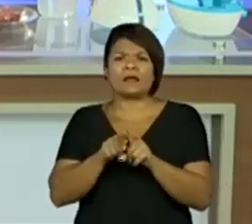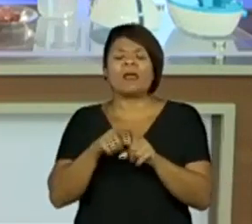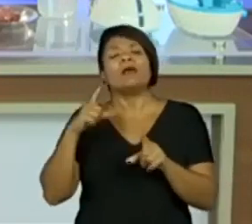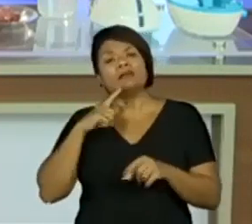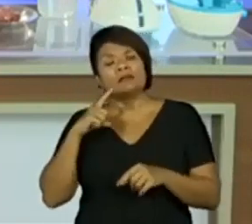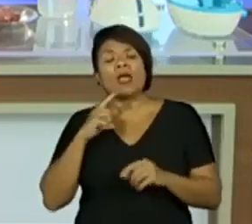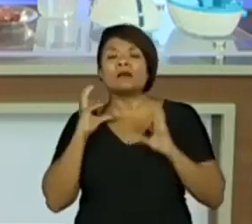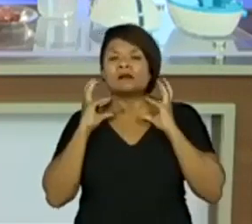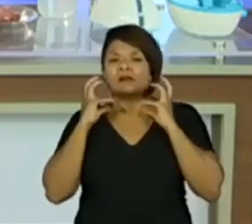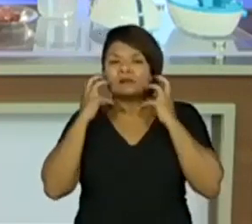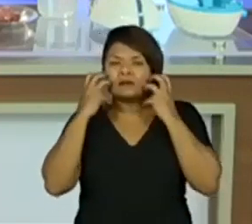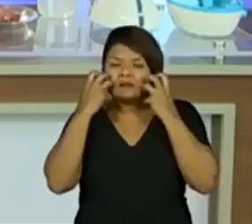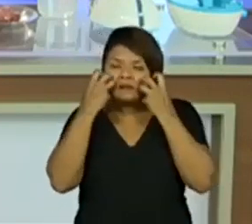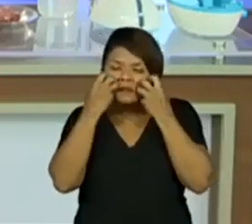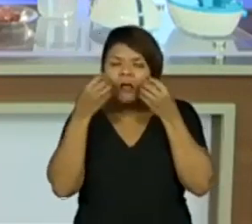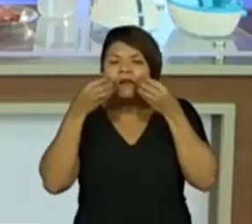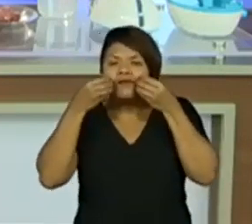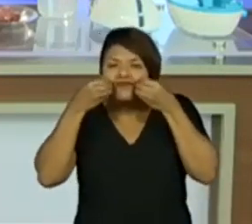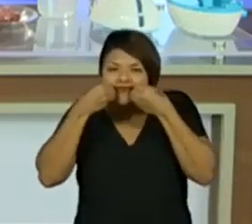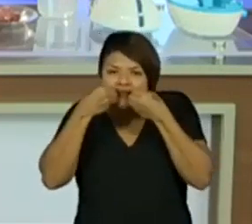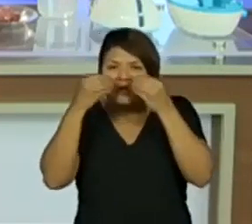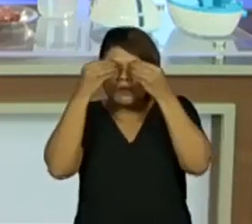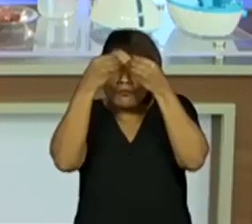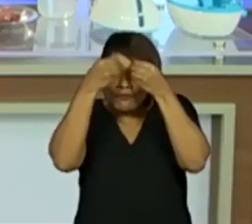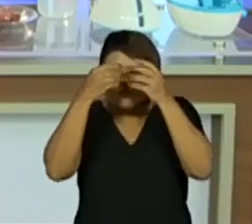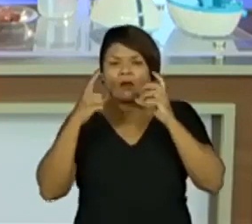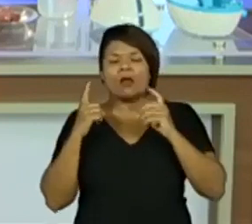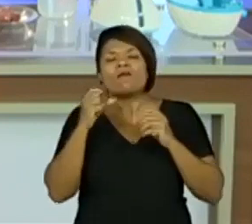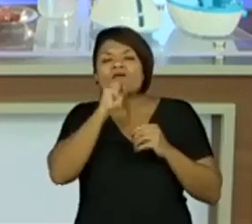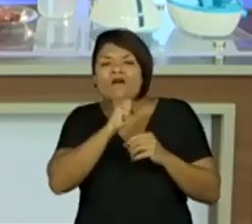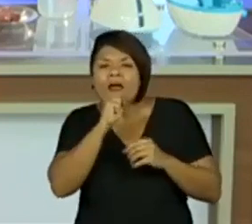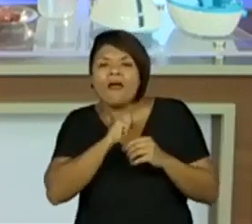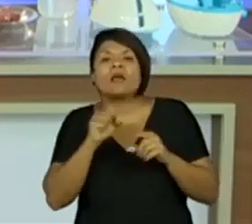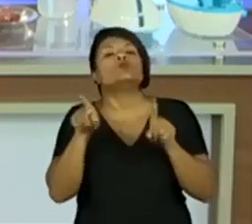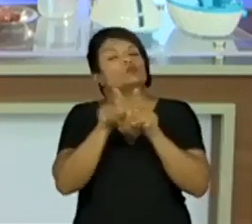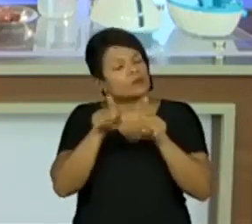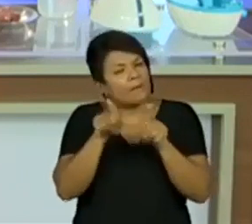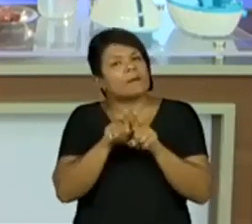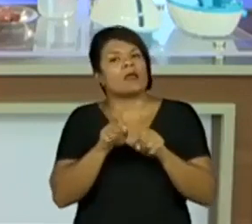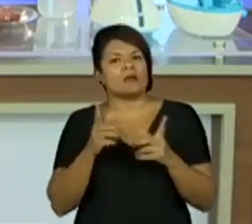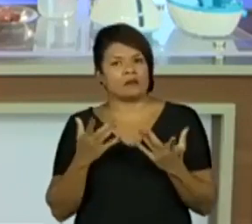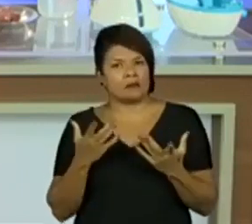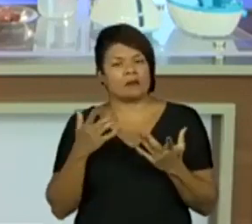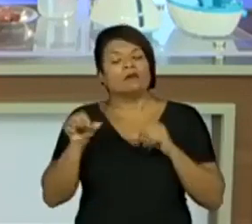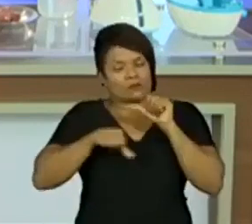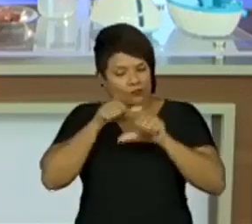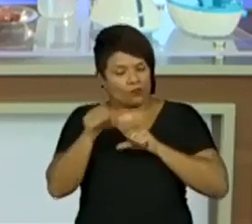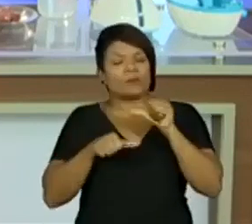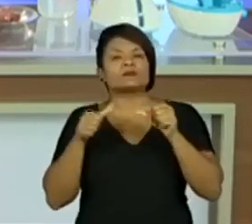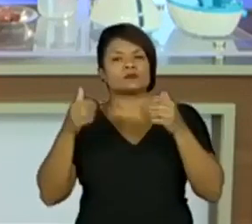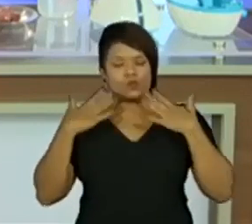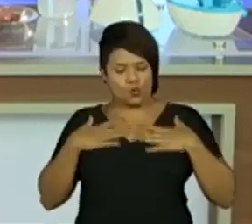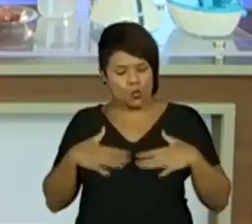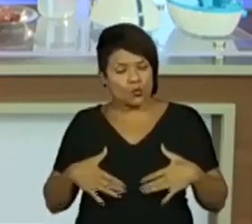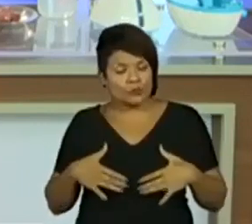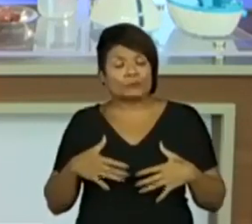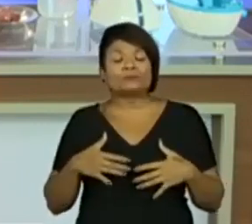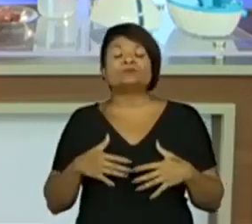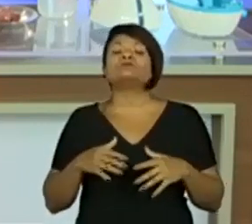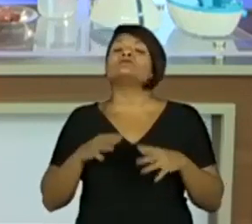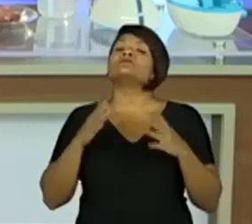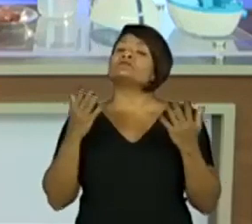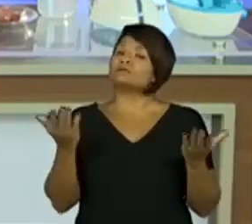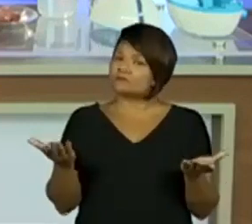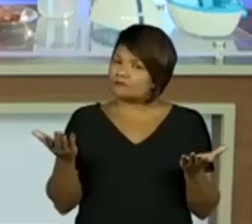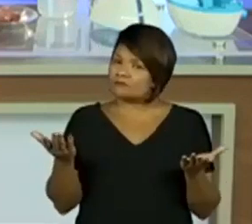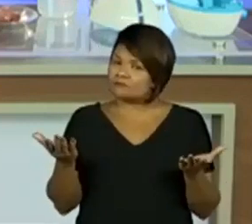envelhecimento também é uma transformação muito grande do corpo. Essas transformações